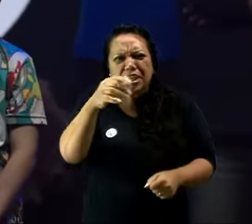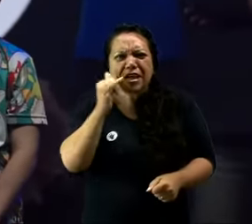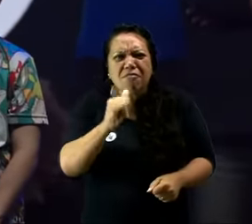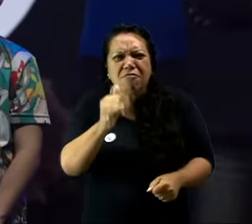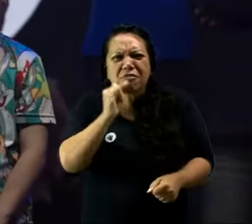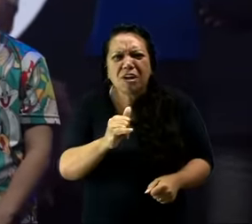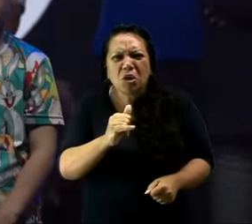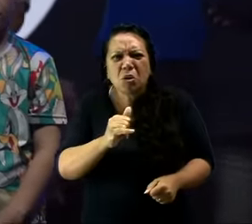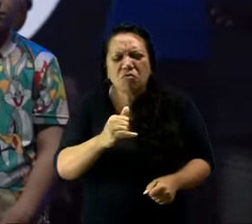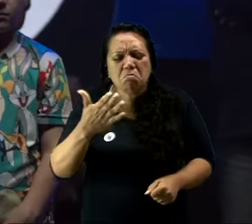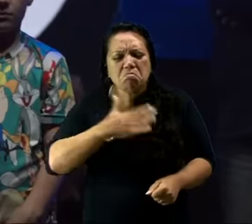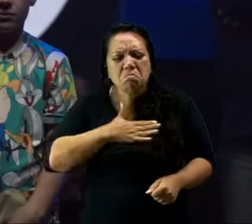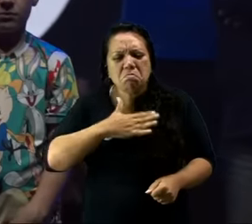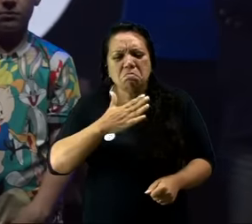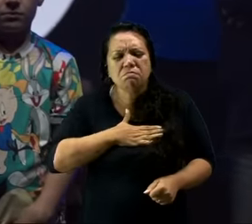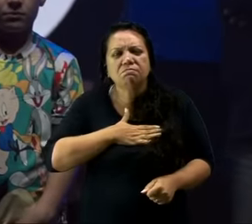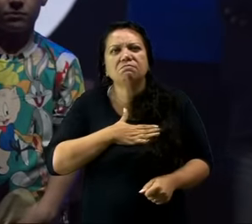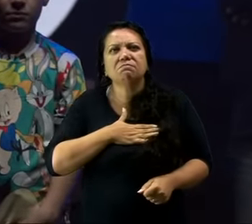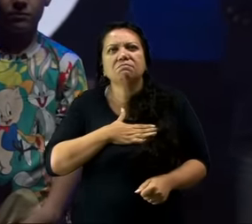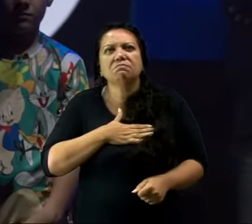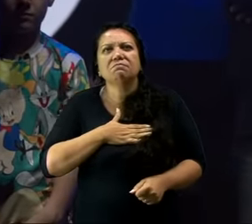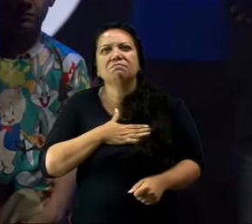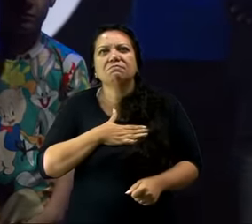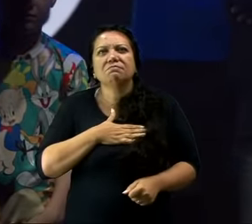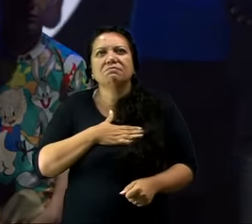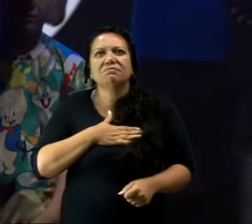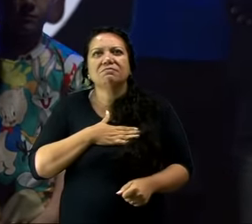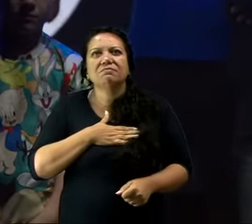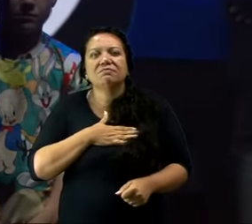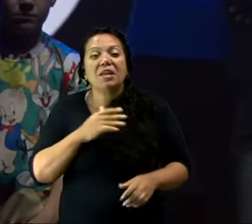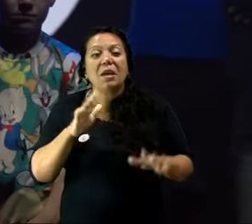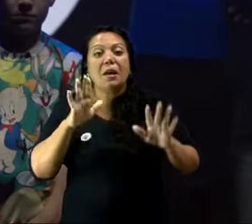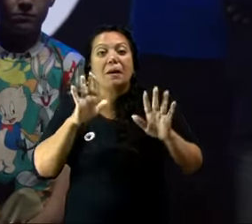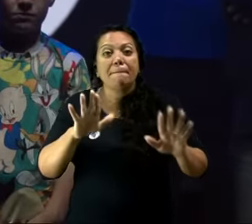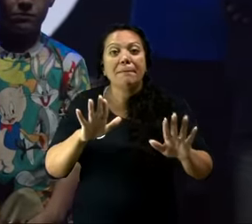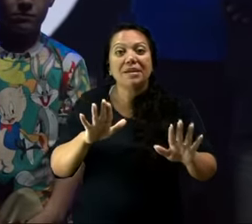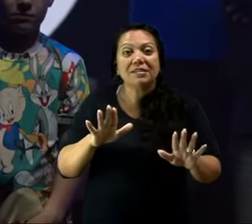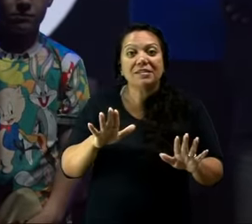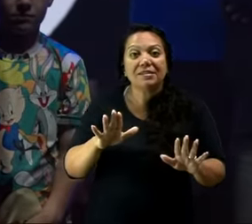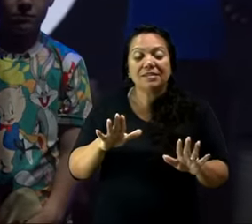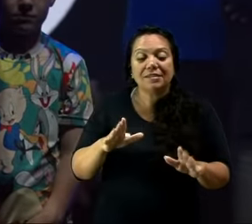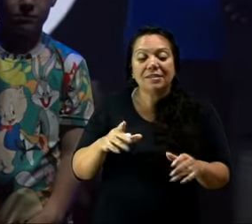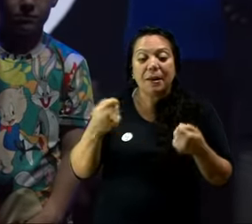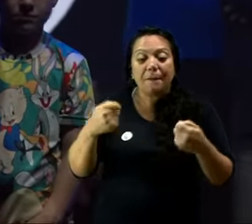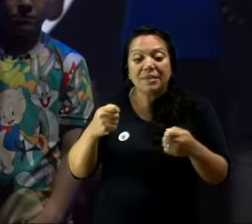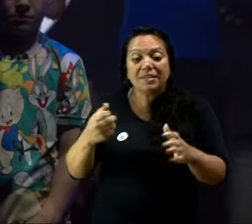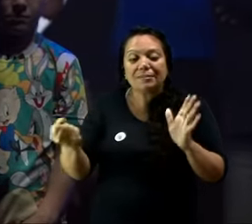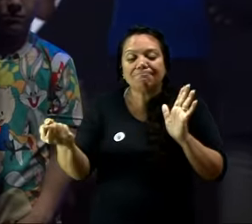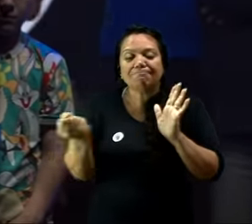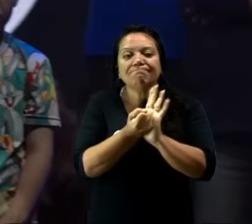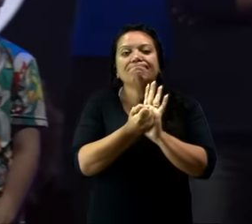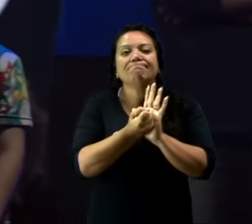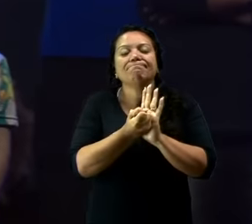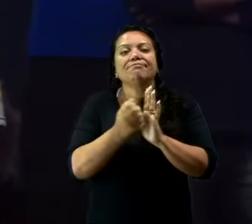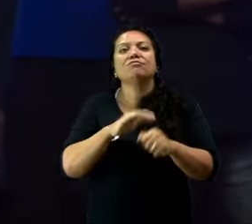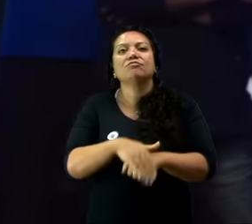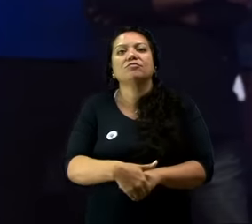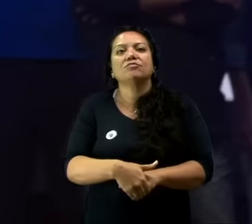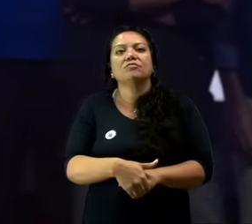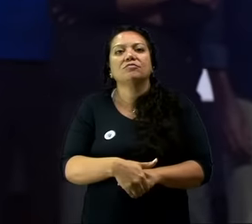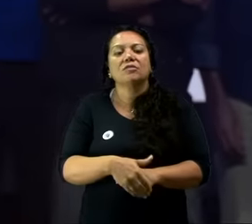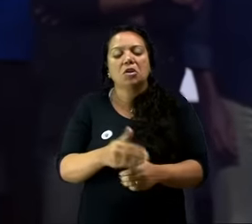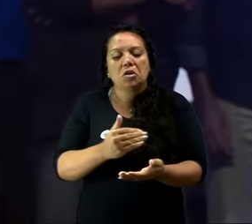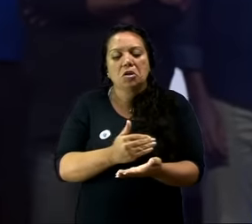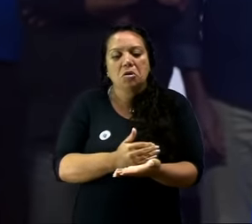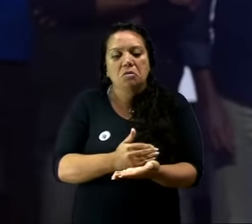boca de Deus para mim hoje. Mas a gente precisa selar essa noite. Como? Fazendo uma última oração, dizendo: Jesus, a partir de hoje,